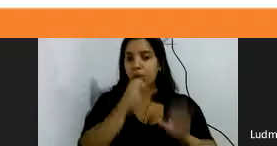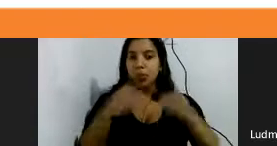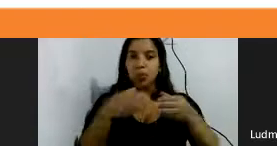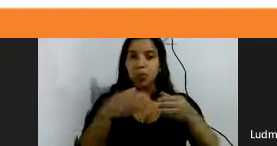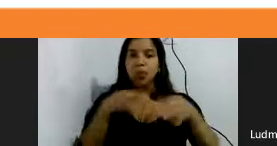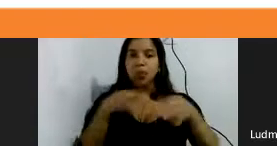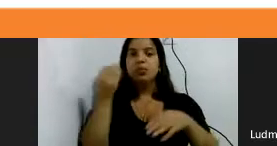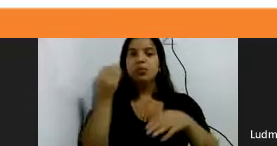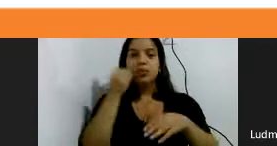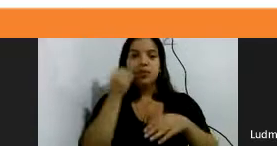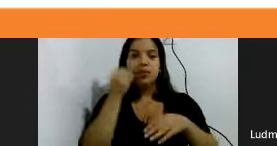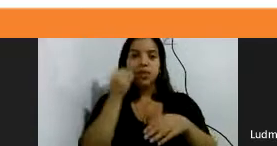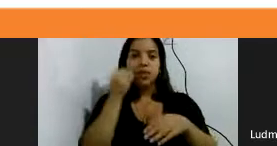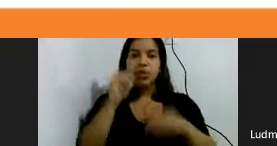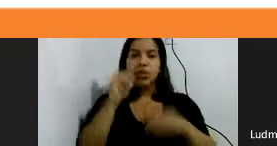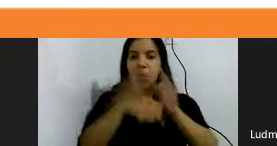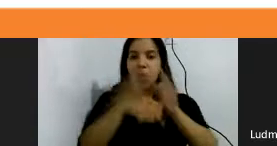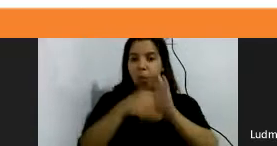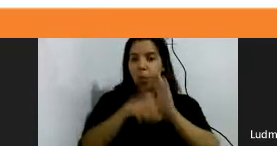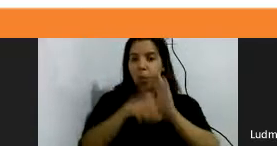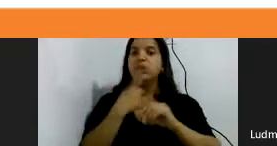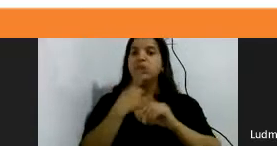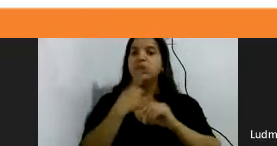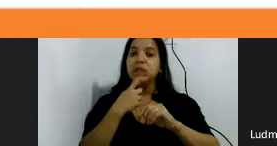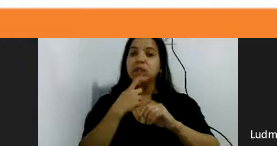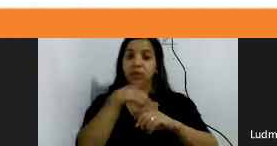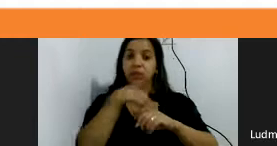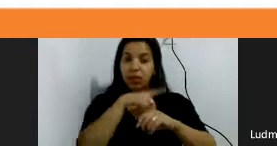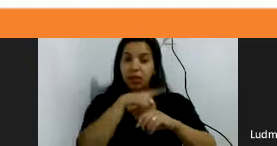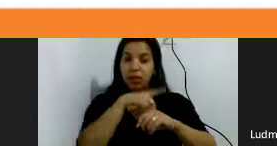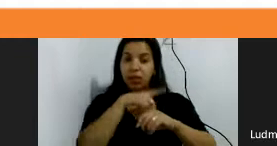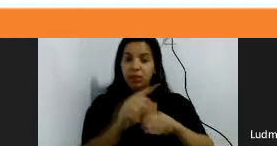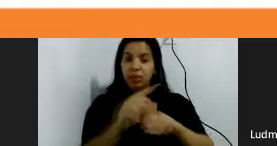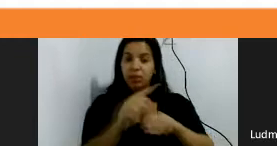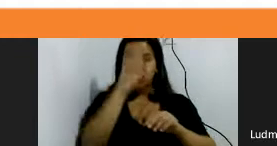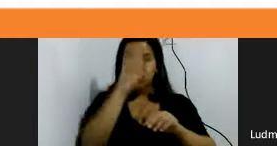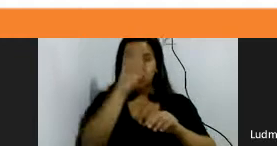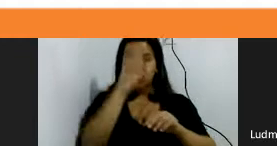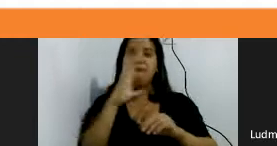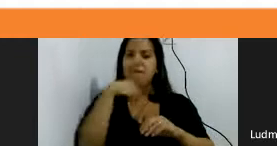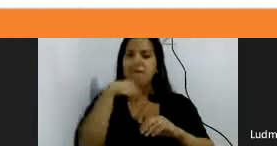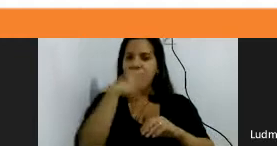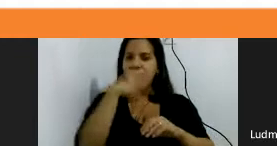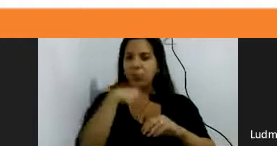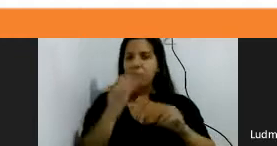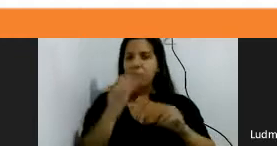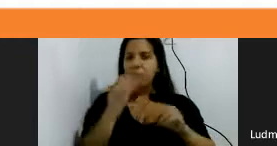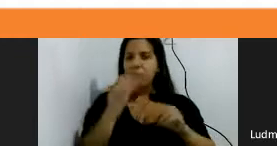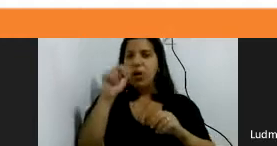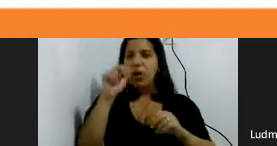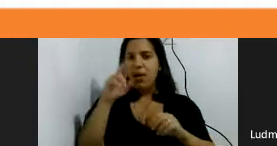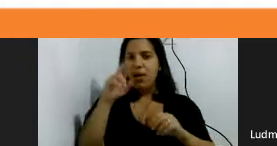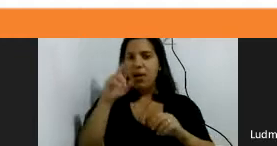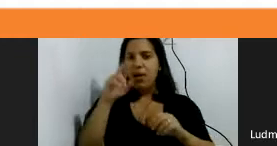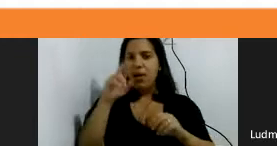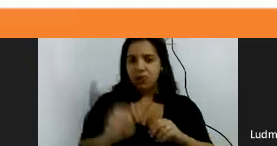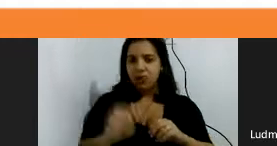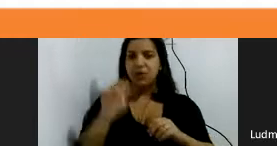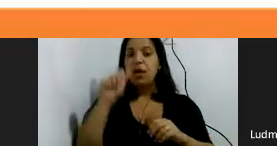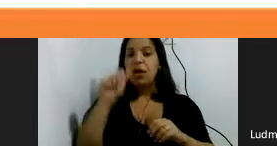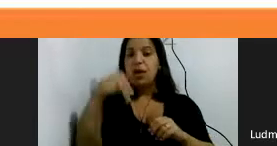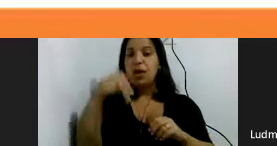testes imunohematológicos, onde a gente evidencia uma intensidade de reação mais fraca com os reagentes, que é o